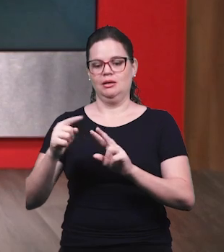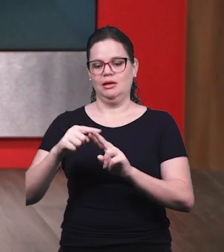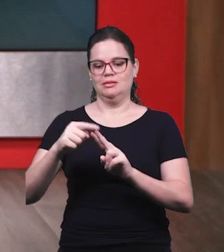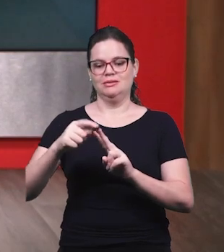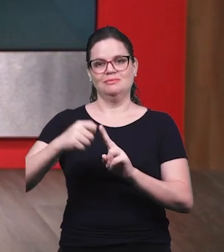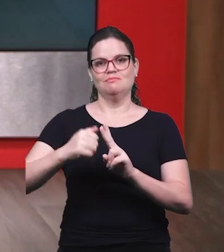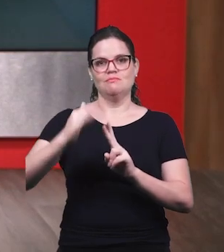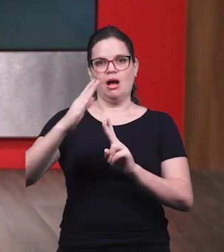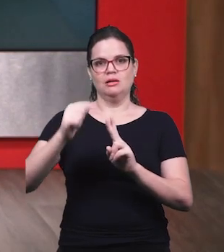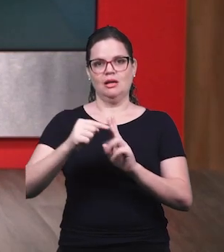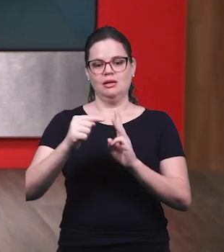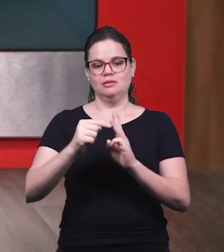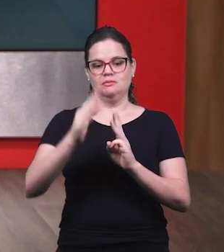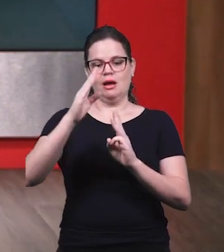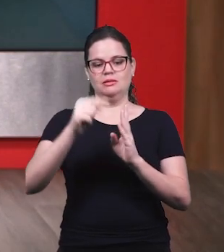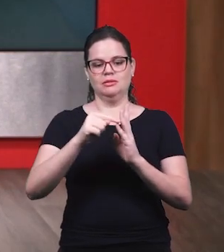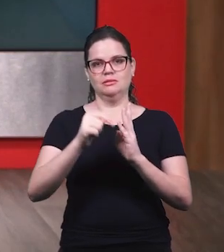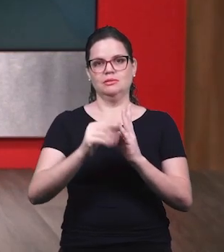o juro